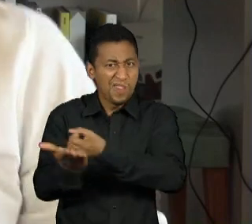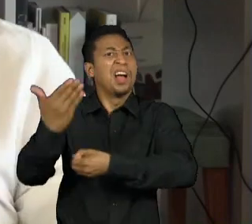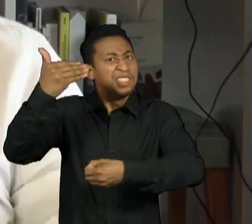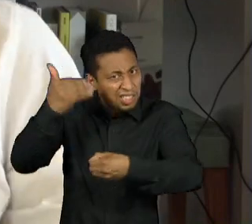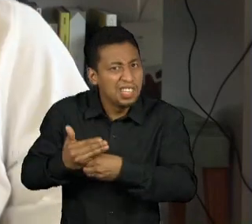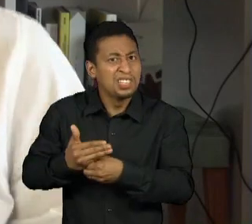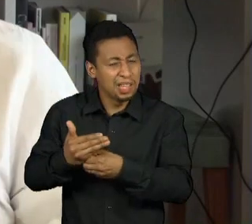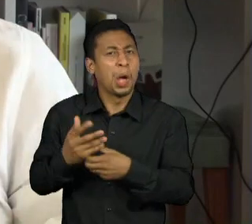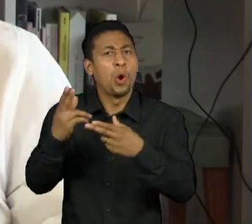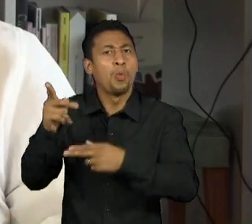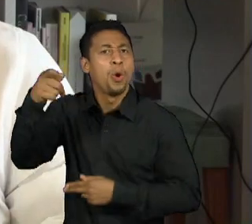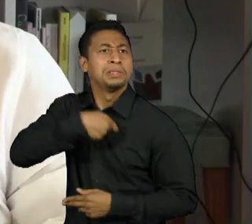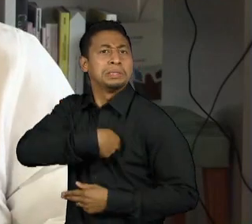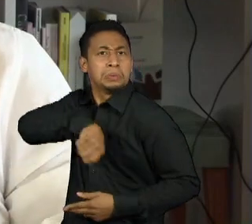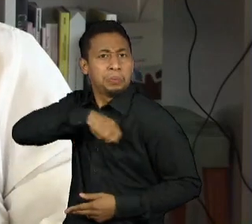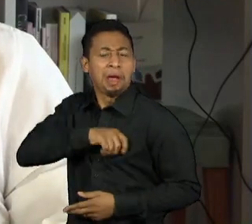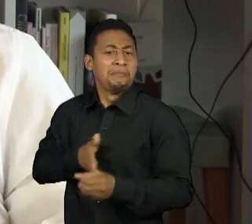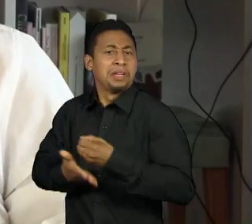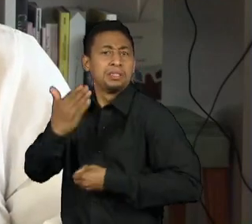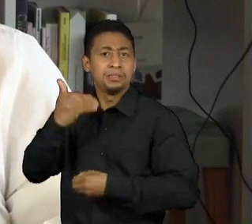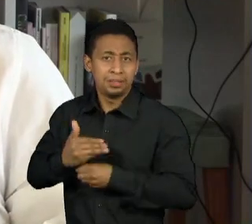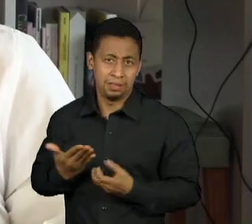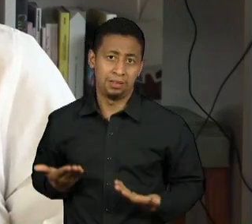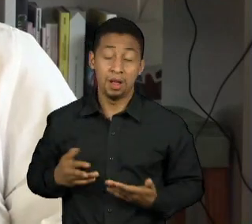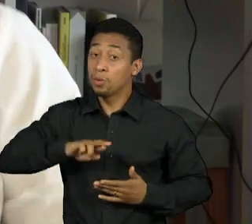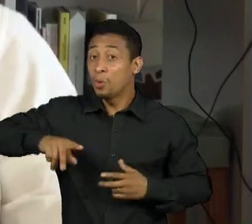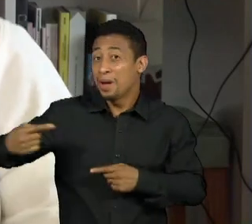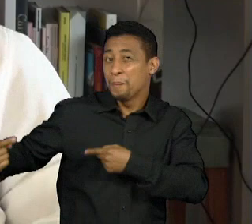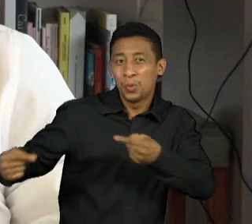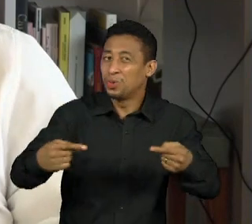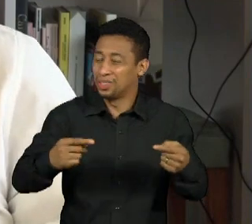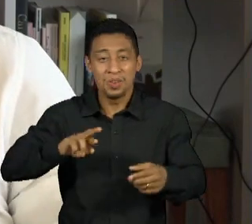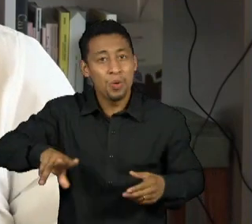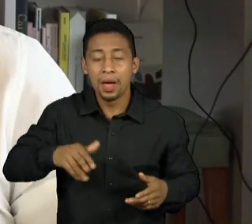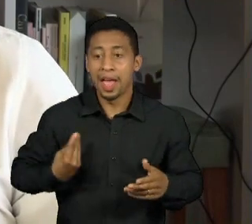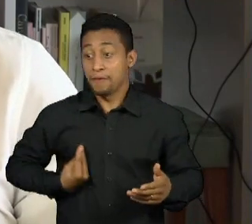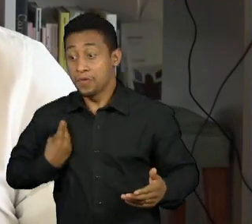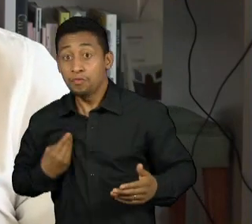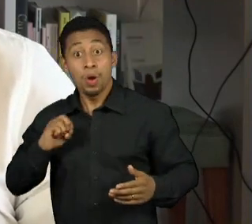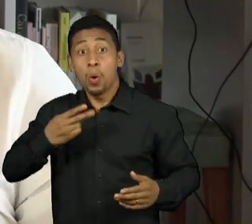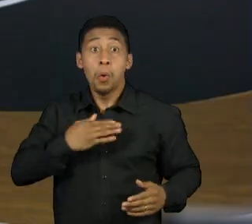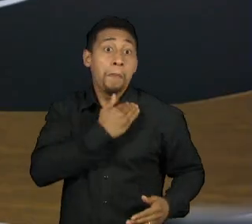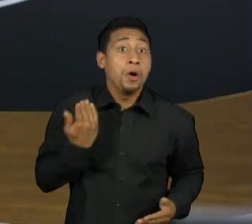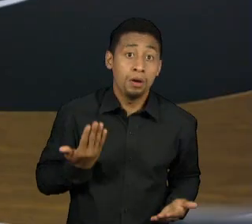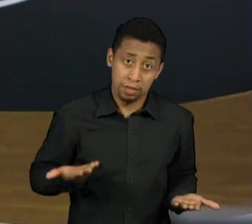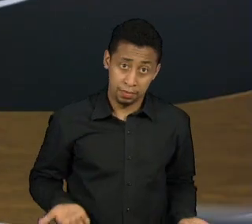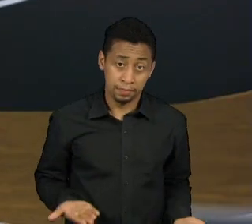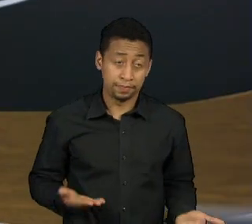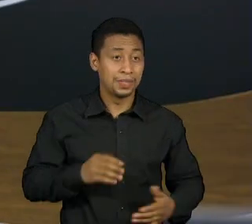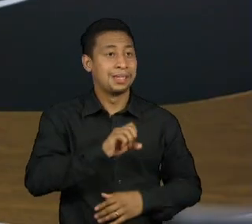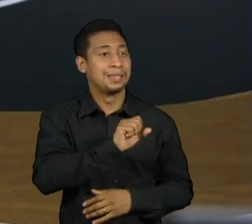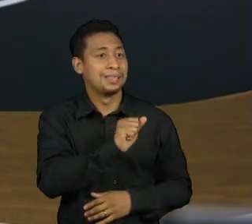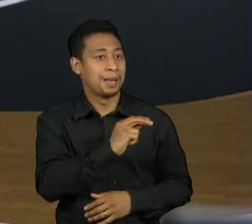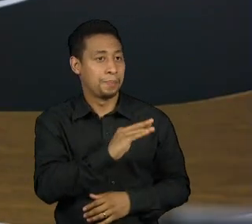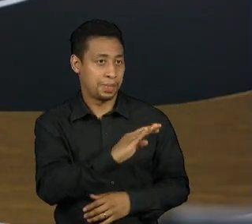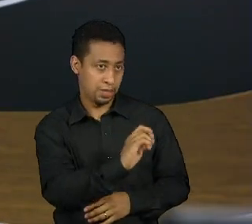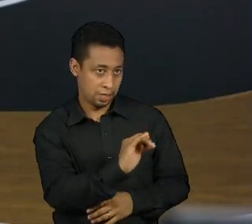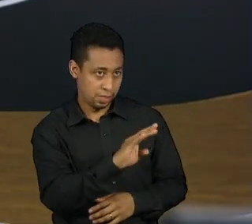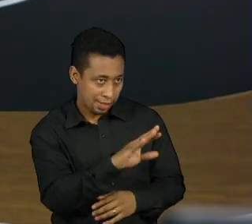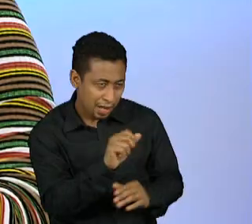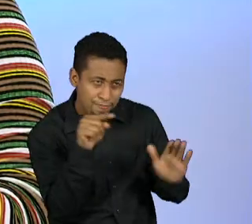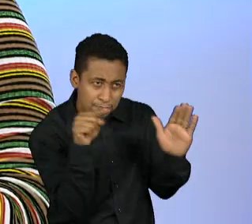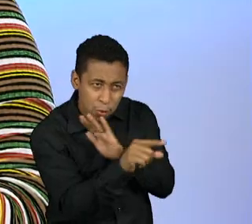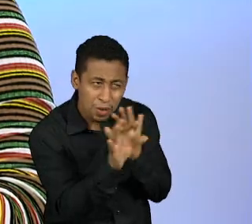que não há mais acordo, assim, não é uma questão política, é uma questão de vida ou morte. Sim. Sabrina, para uma pergunta para um deles,